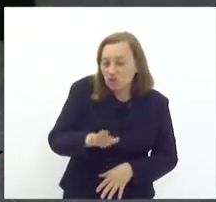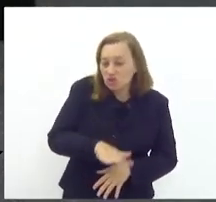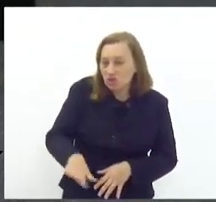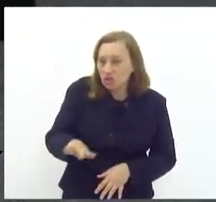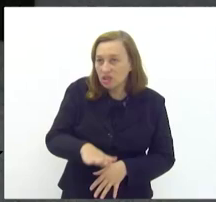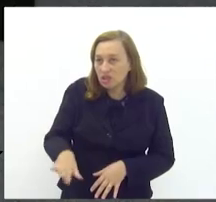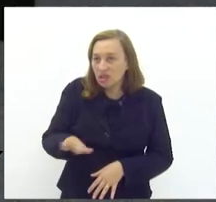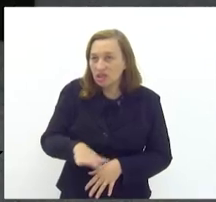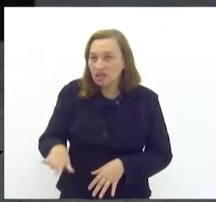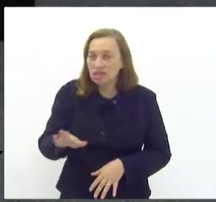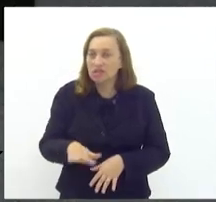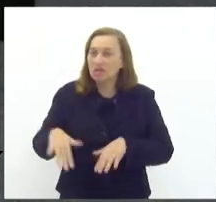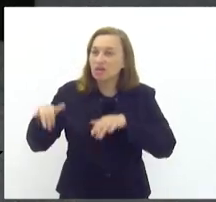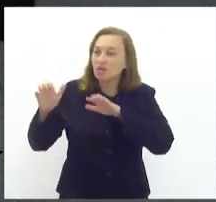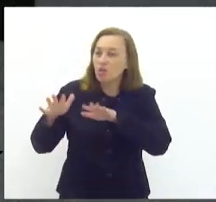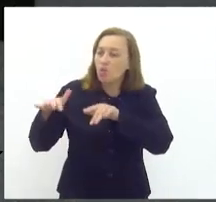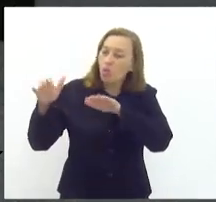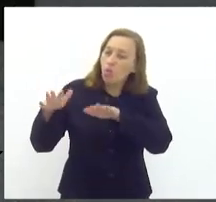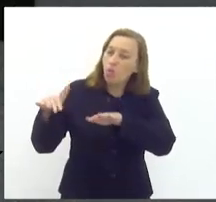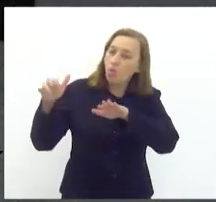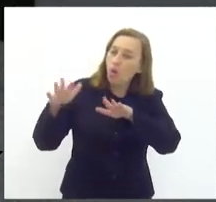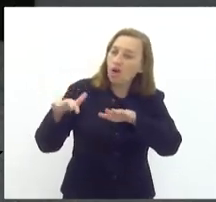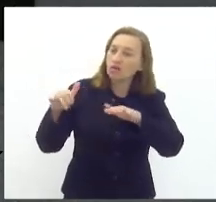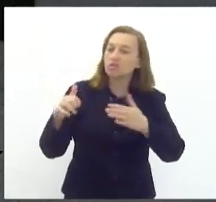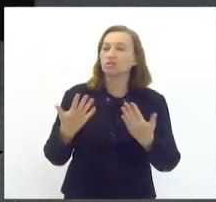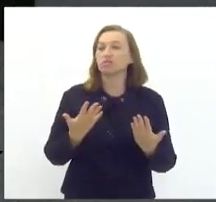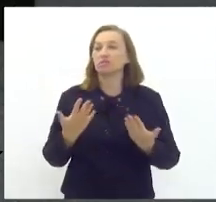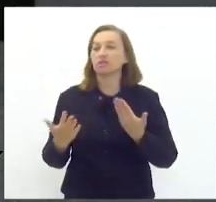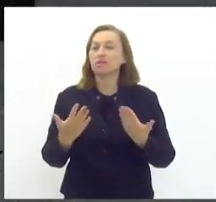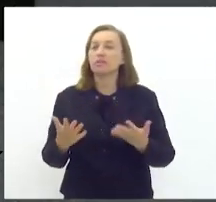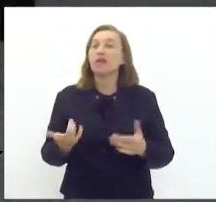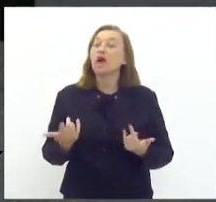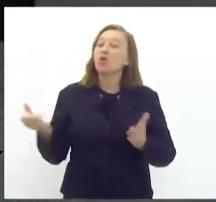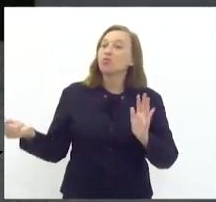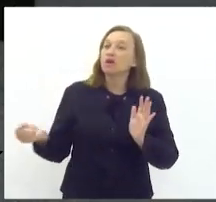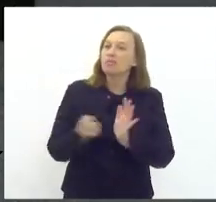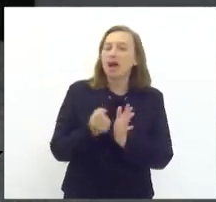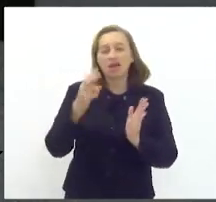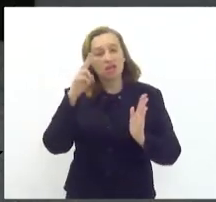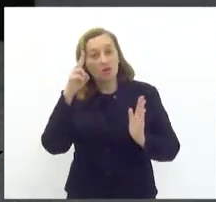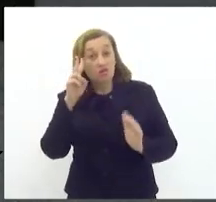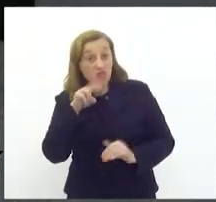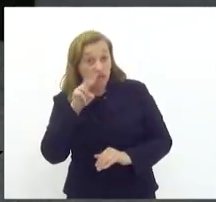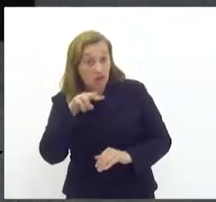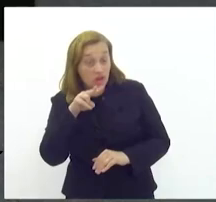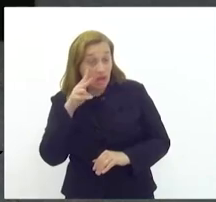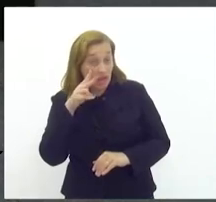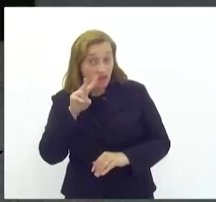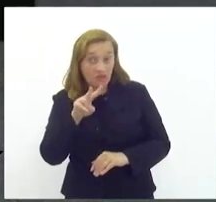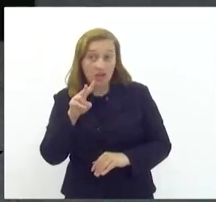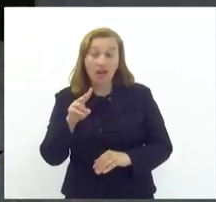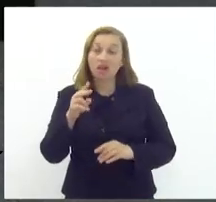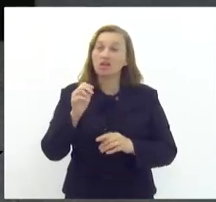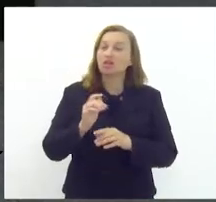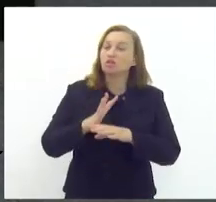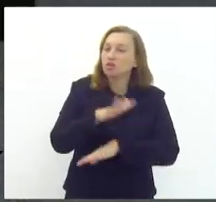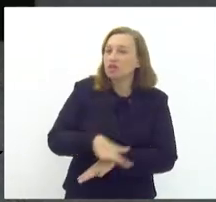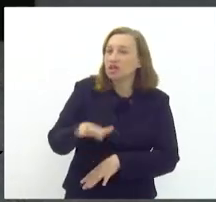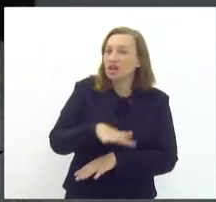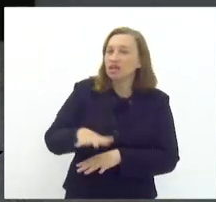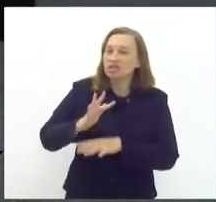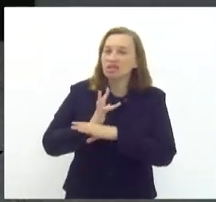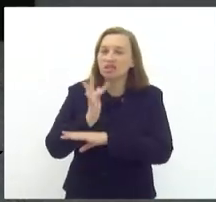aí é importante dizer o quanto que marca e li naquele momento em especial no Criança Esperança quando